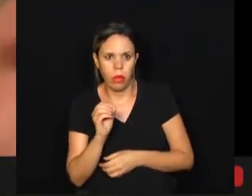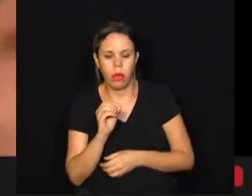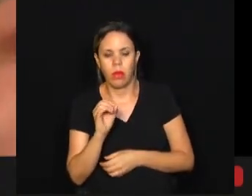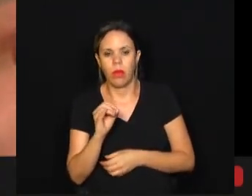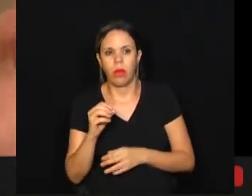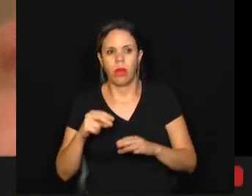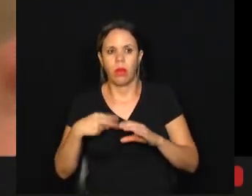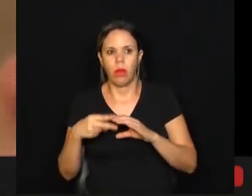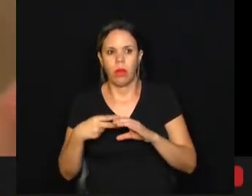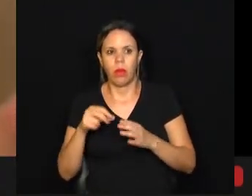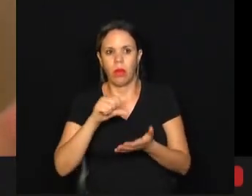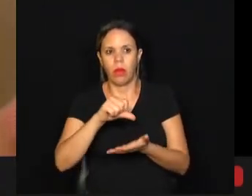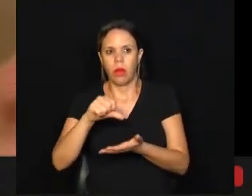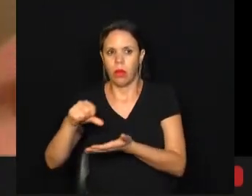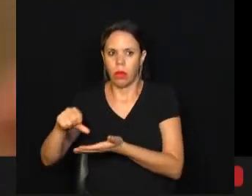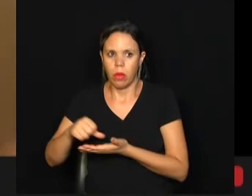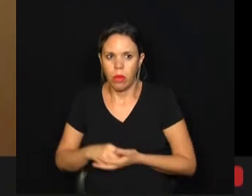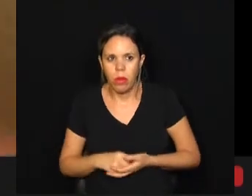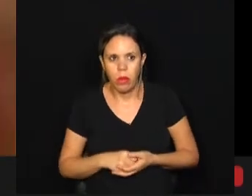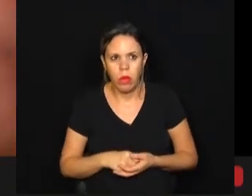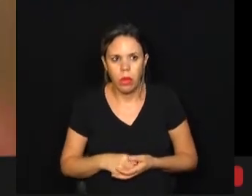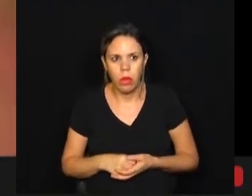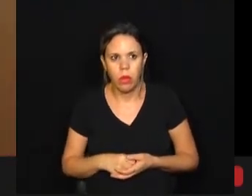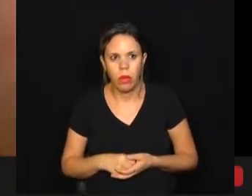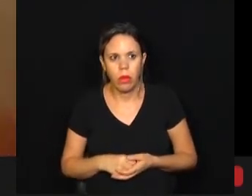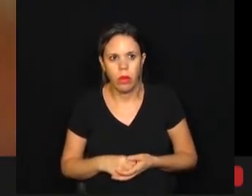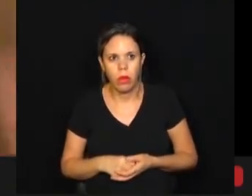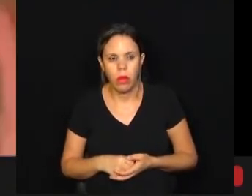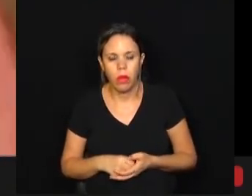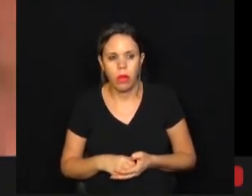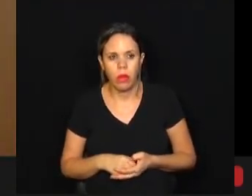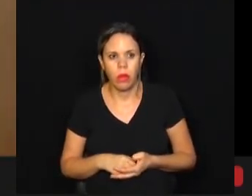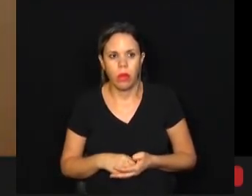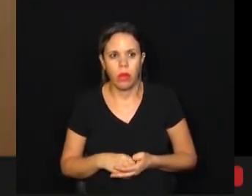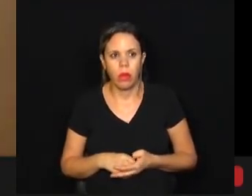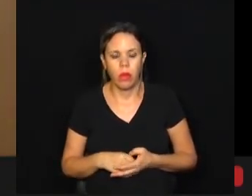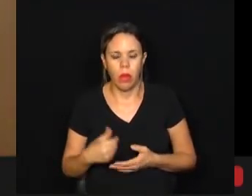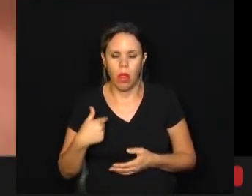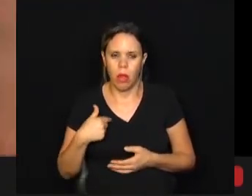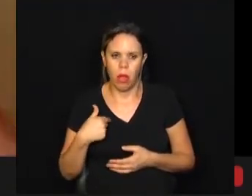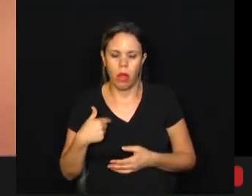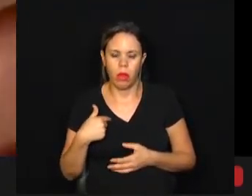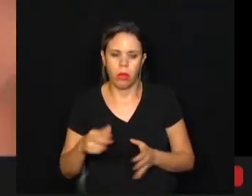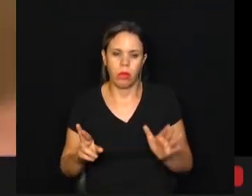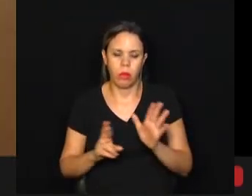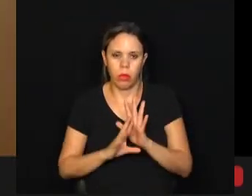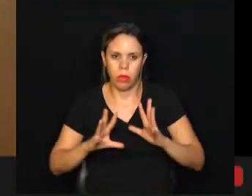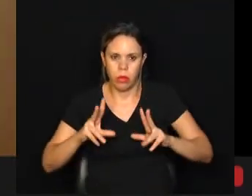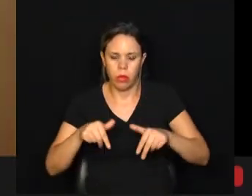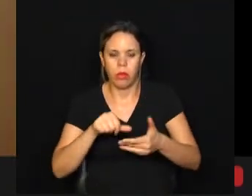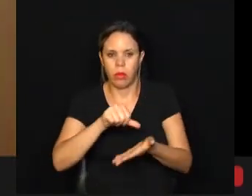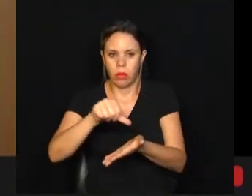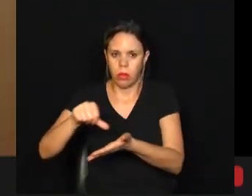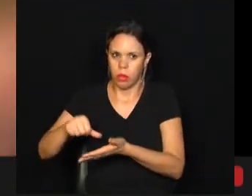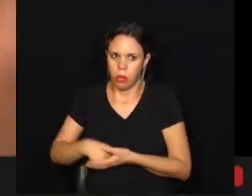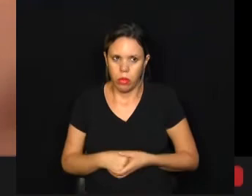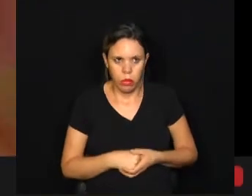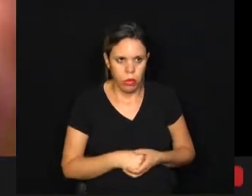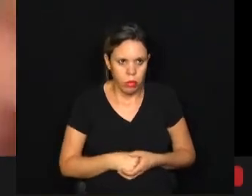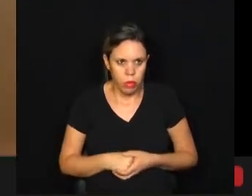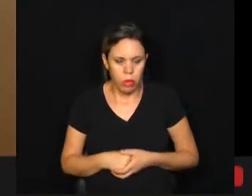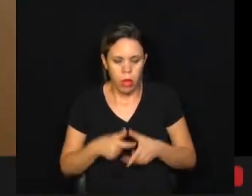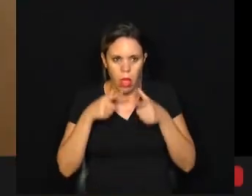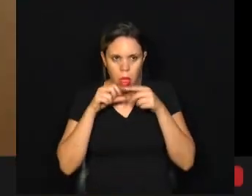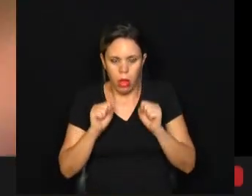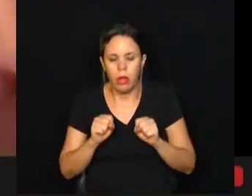câmaras setoriais em primeiro lugar, né? Que a Câmara que eu represento, para ouvir todos os setores, todas as